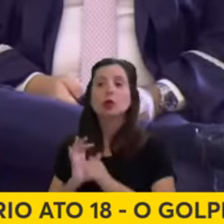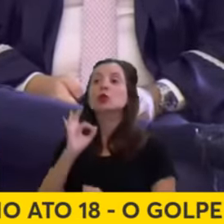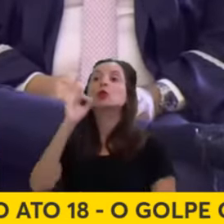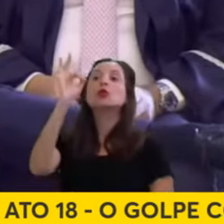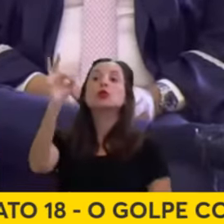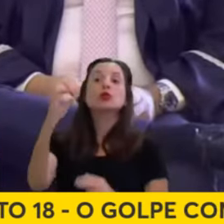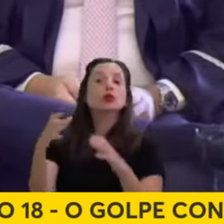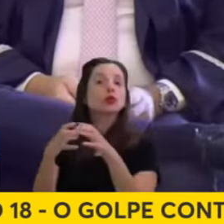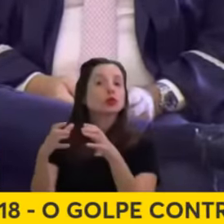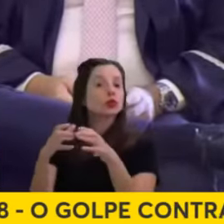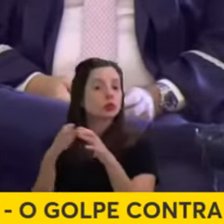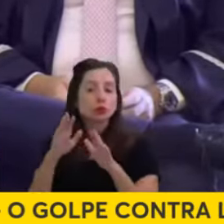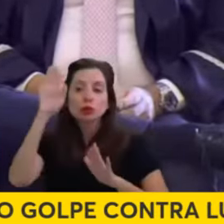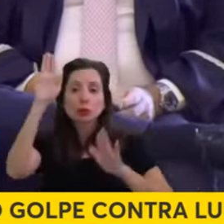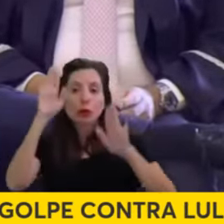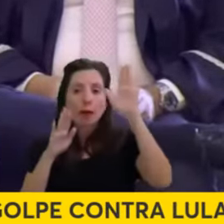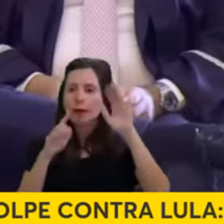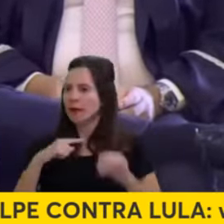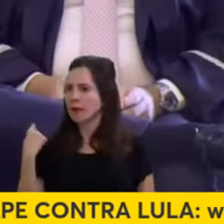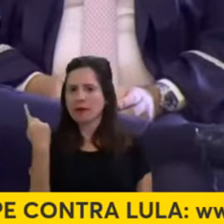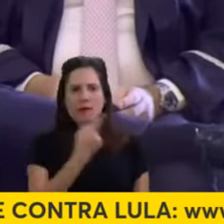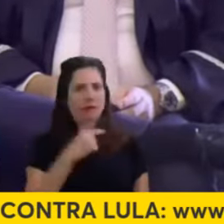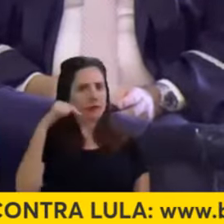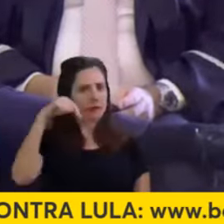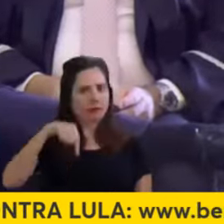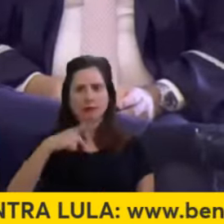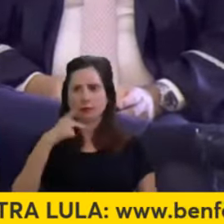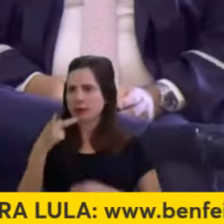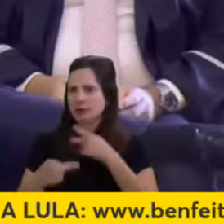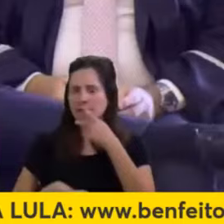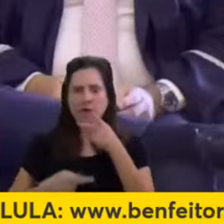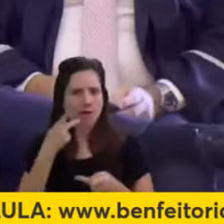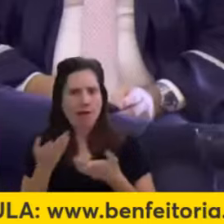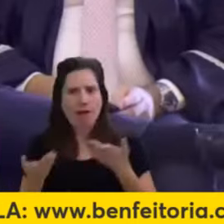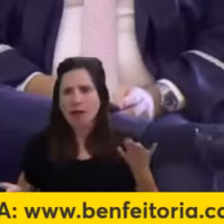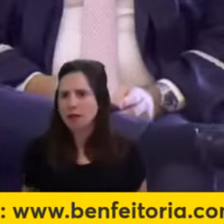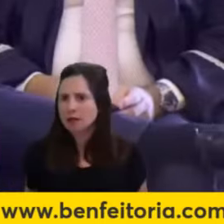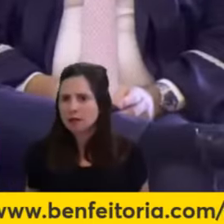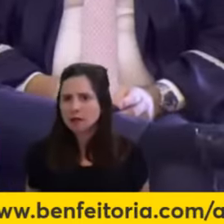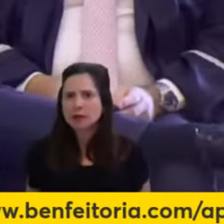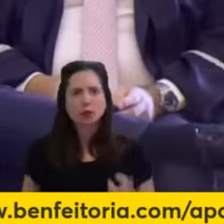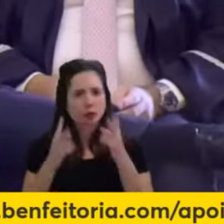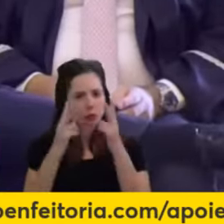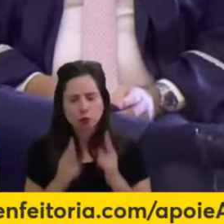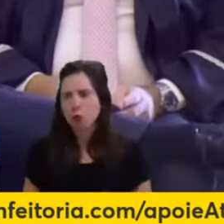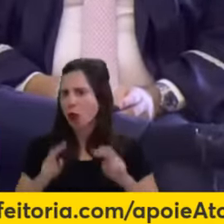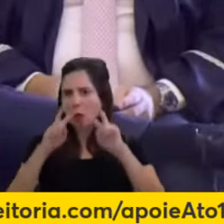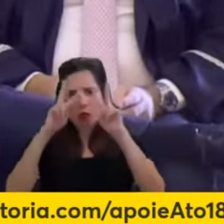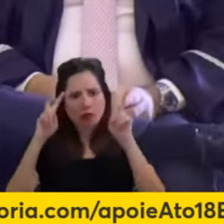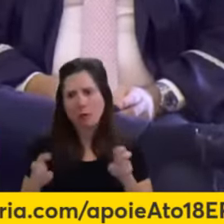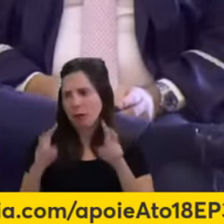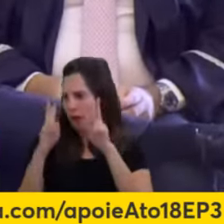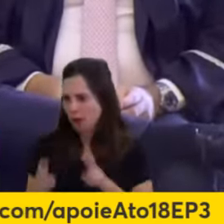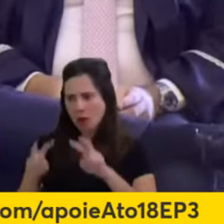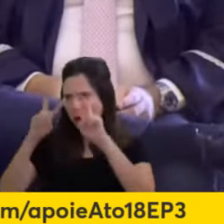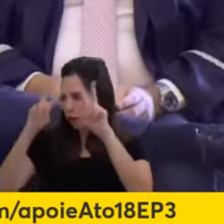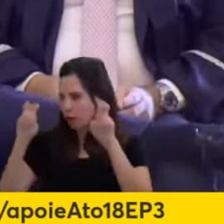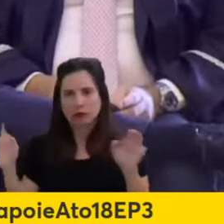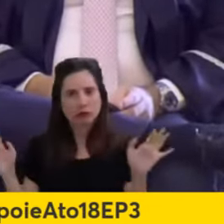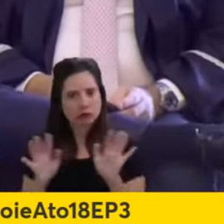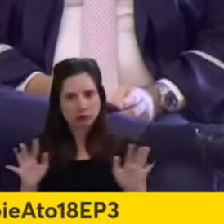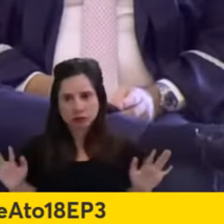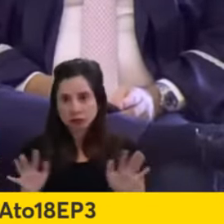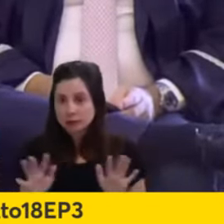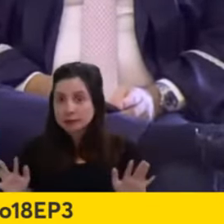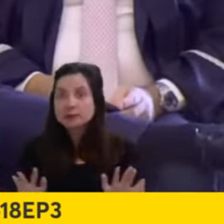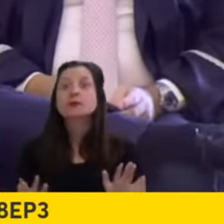campanha ou seja não estamos aqui tratando das mesmas balizas não Aqui estamos tratando dos mesmos temas e aqui mais uma vez as próprios